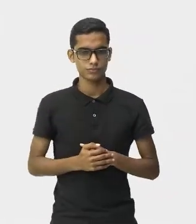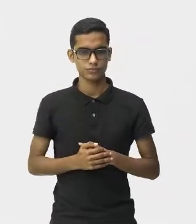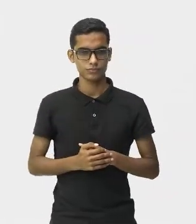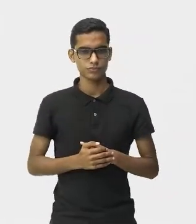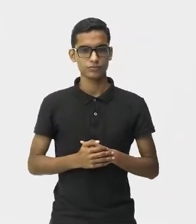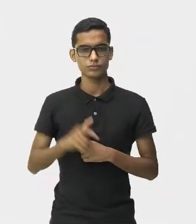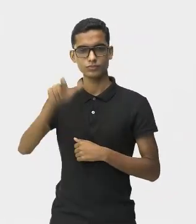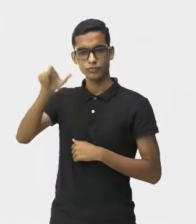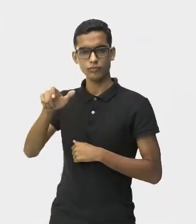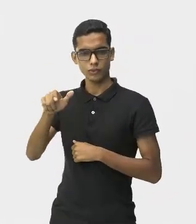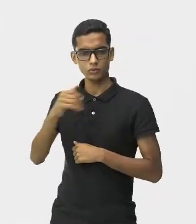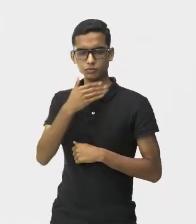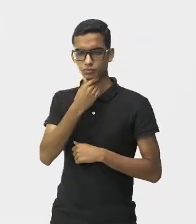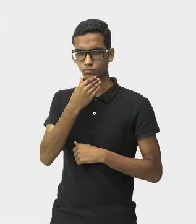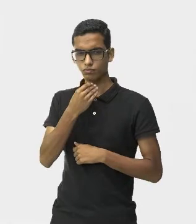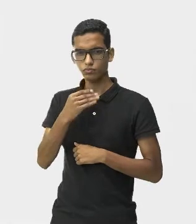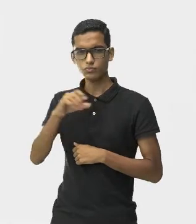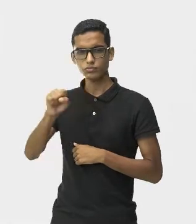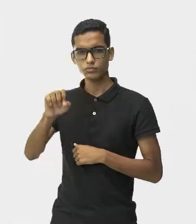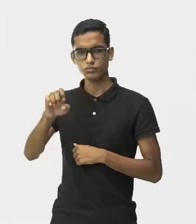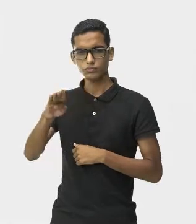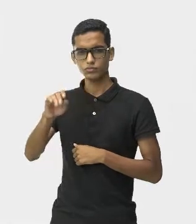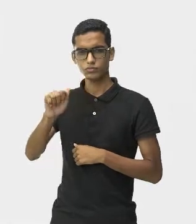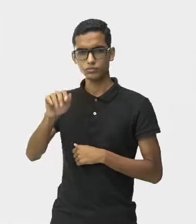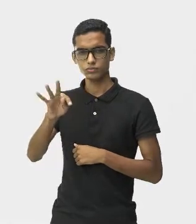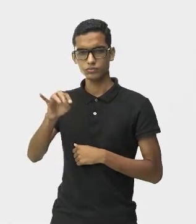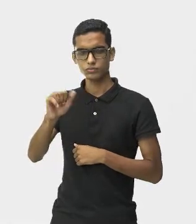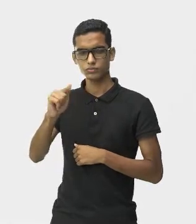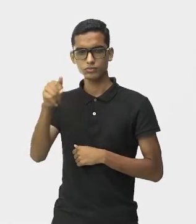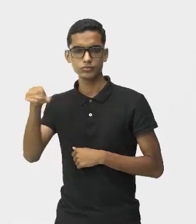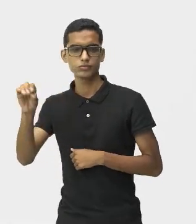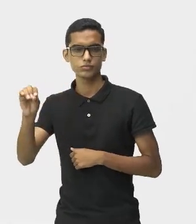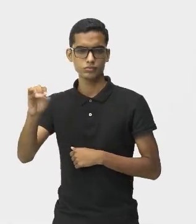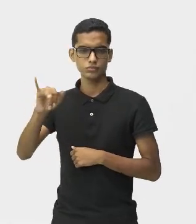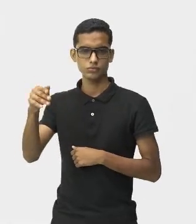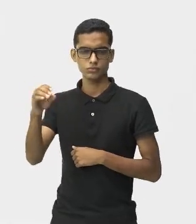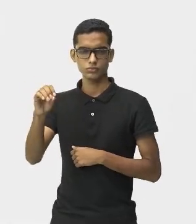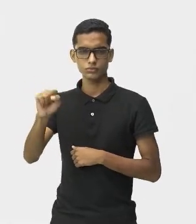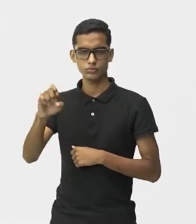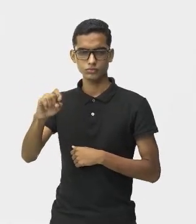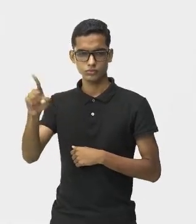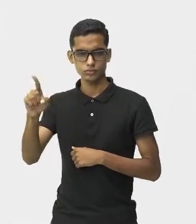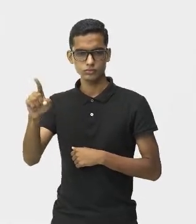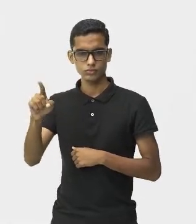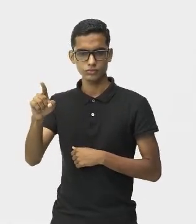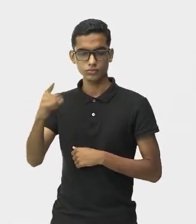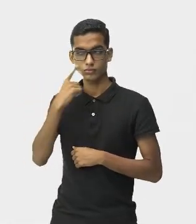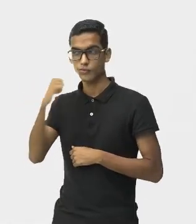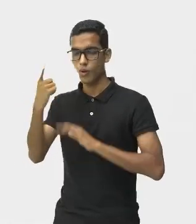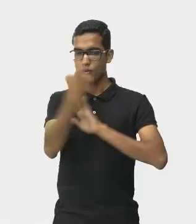Carvalho e Melo. Essa gravura é uma gravura bastante conhecida, é de um autor desconhecido, que